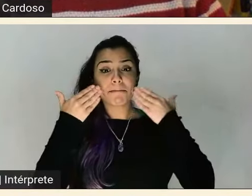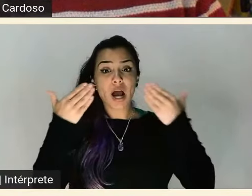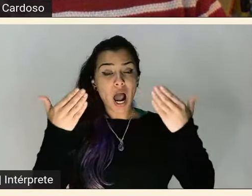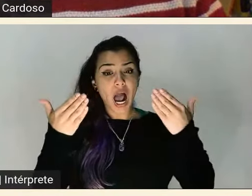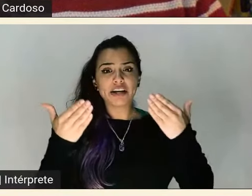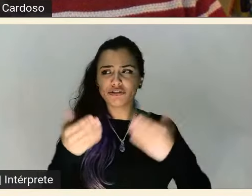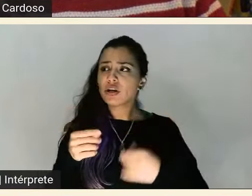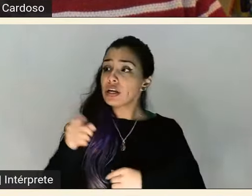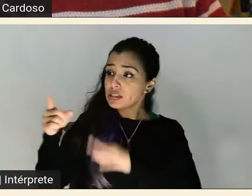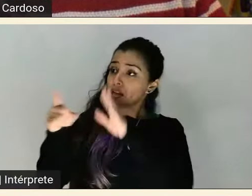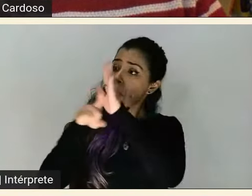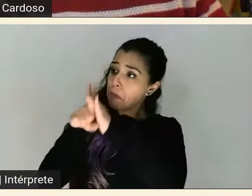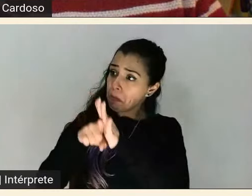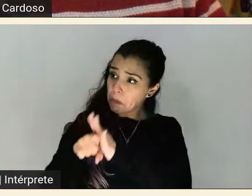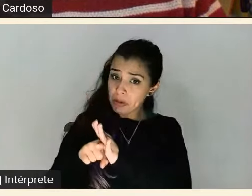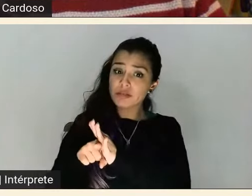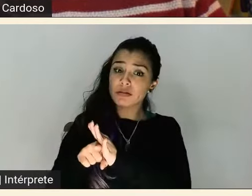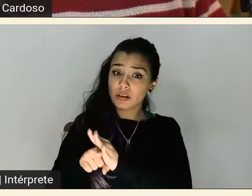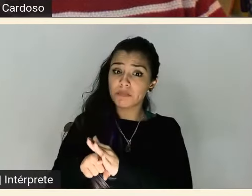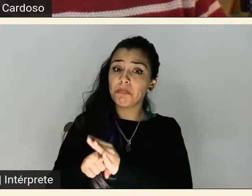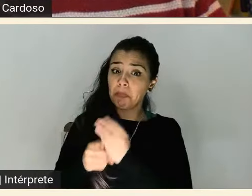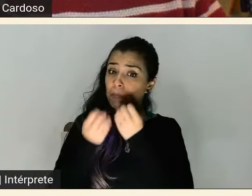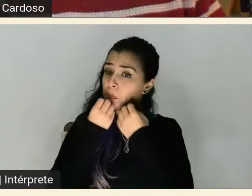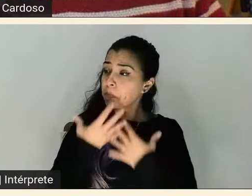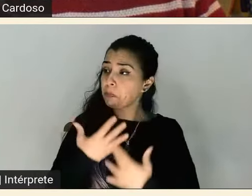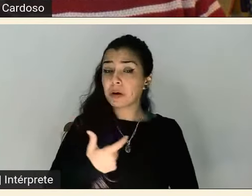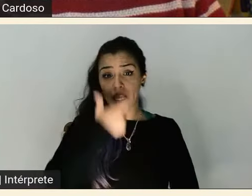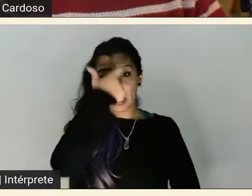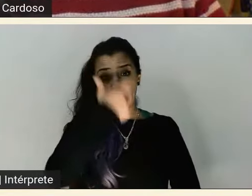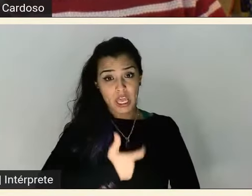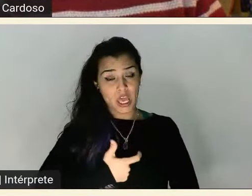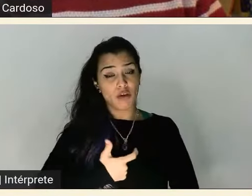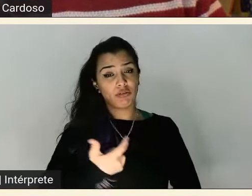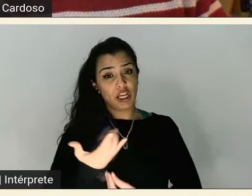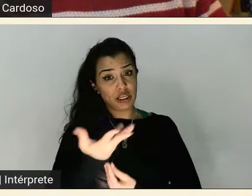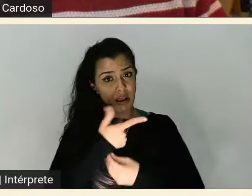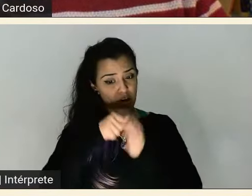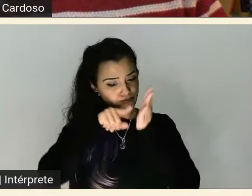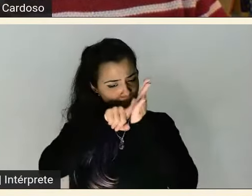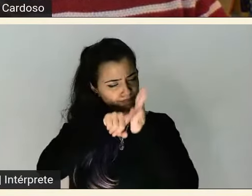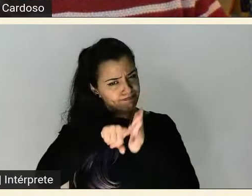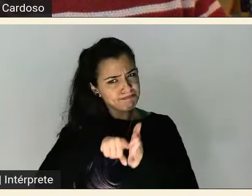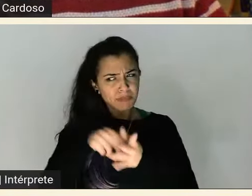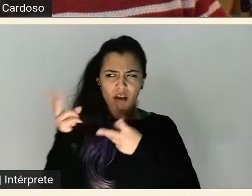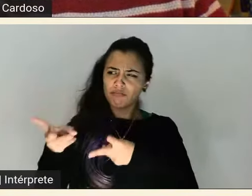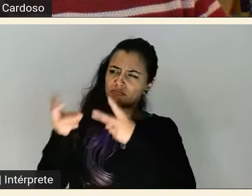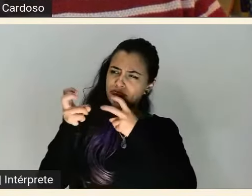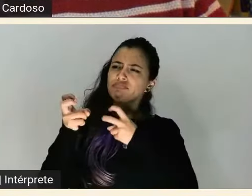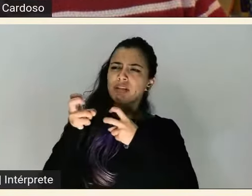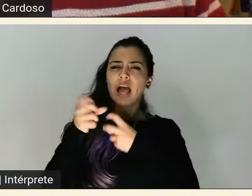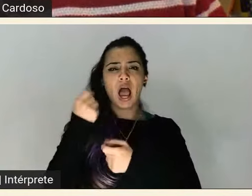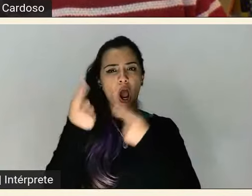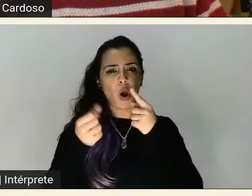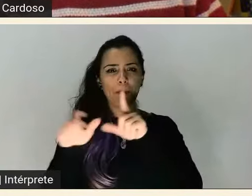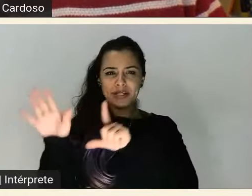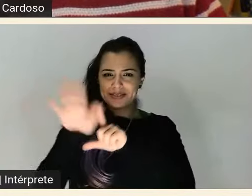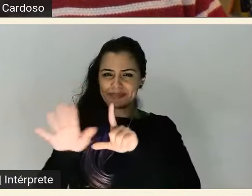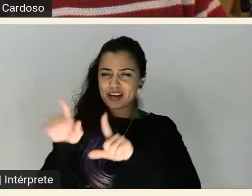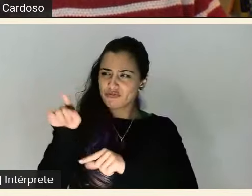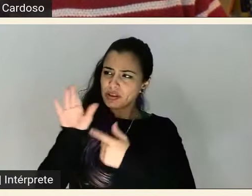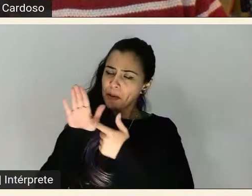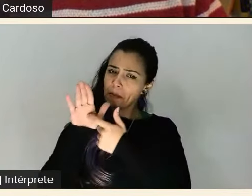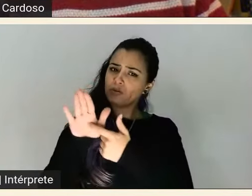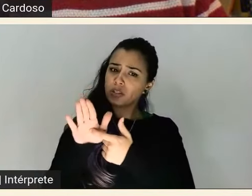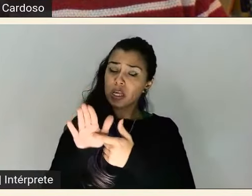bem pesquisado. Como historiador da arte, me identifiquei muito com as imagens que estavam mostrando. E, ao